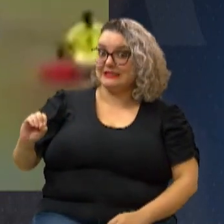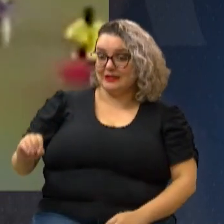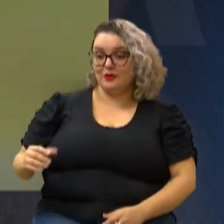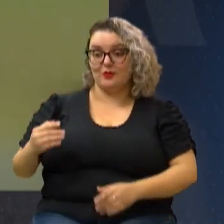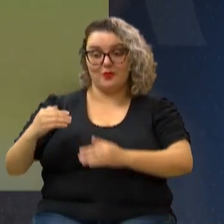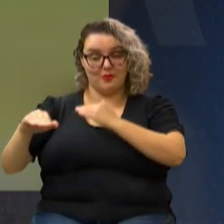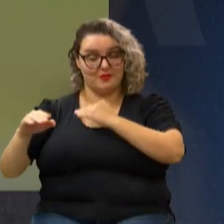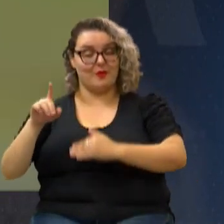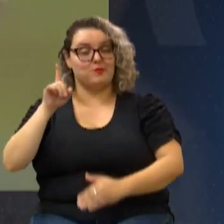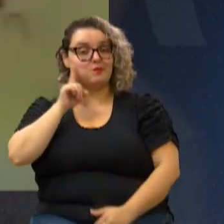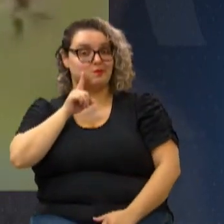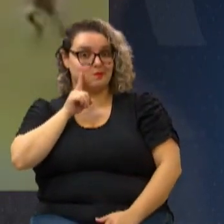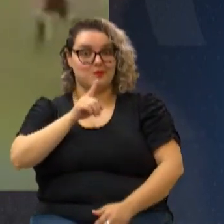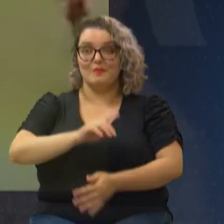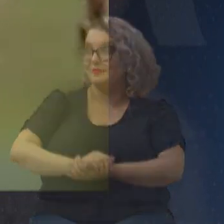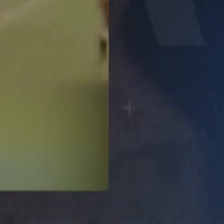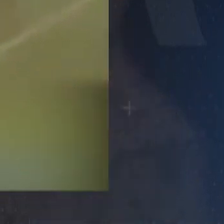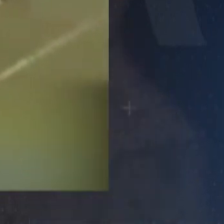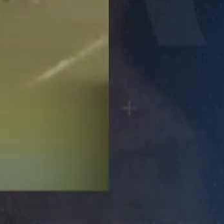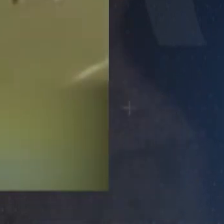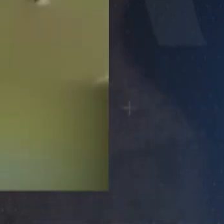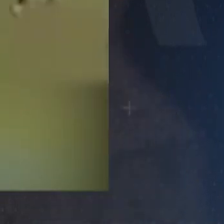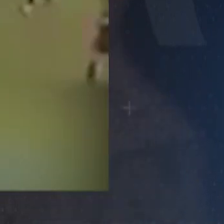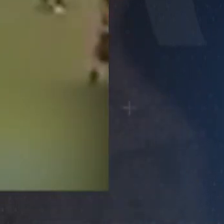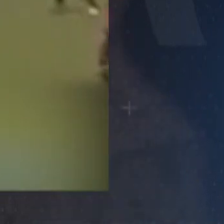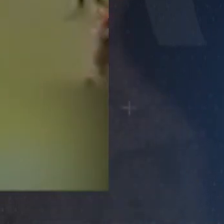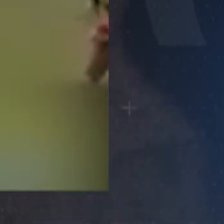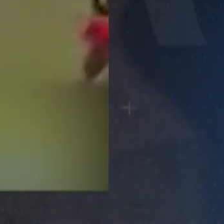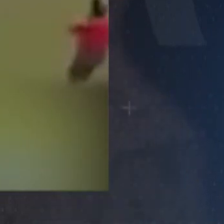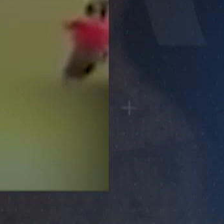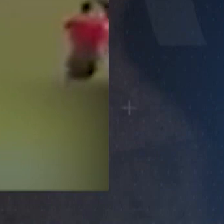sobre os Estados Unidos.